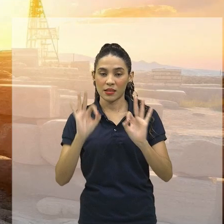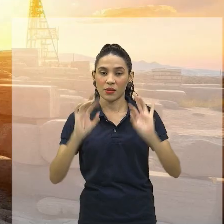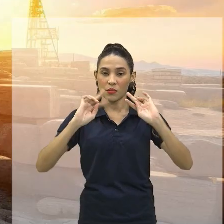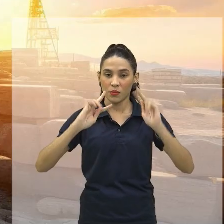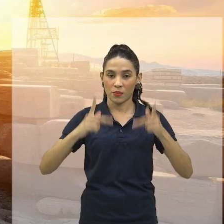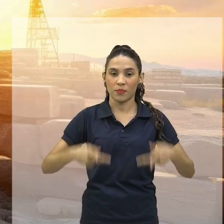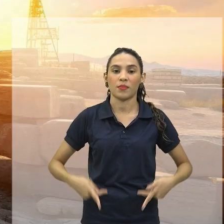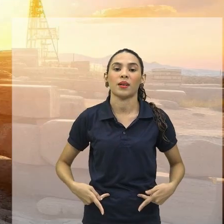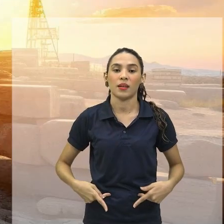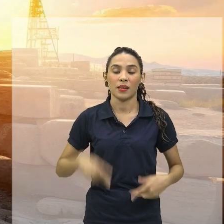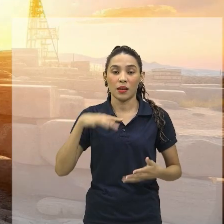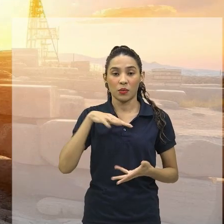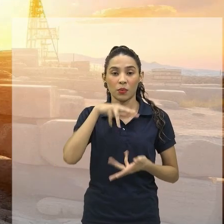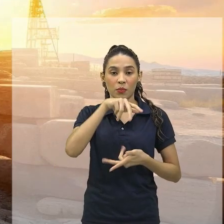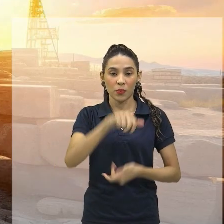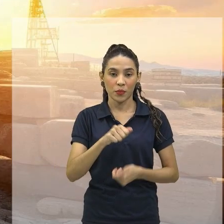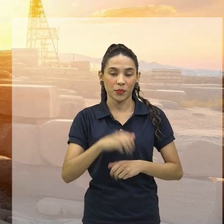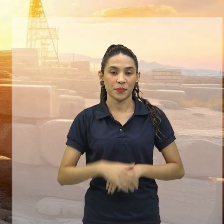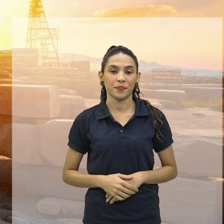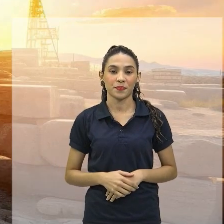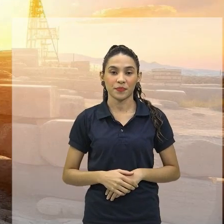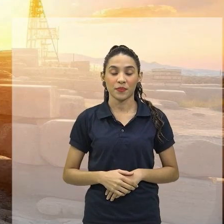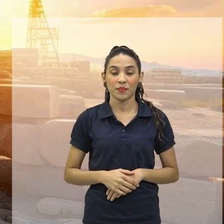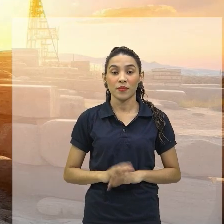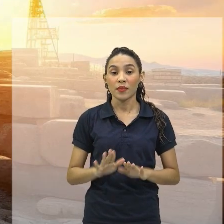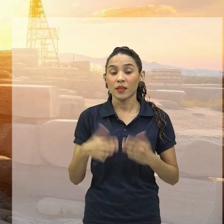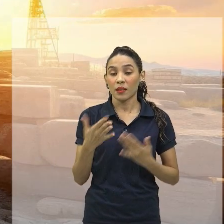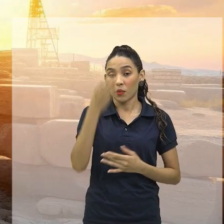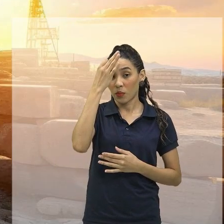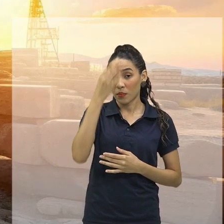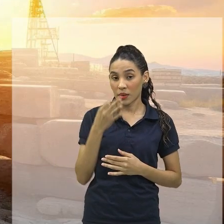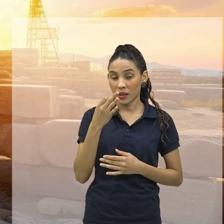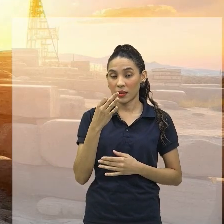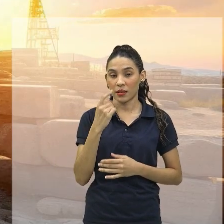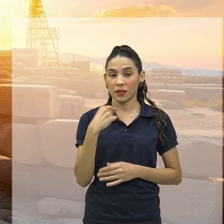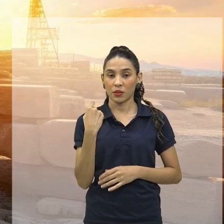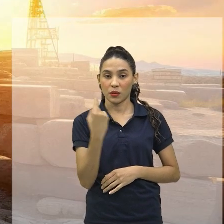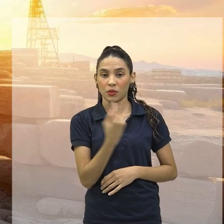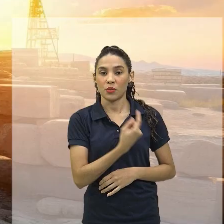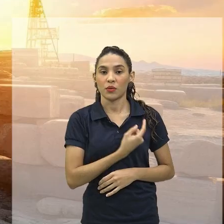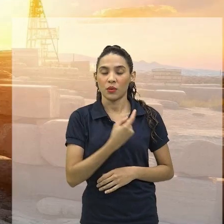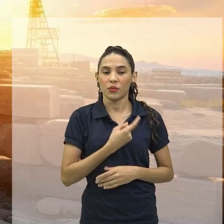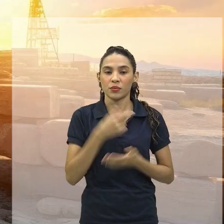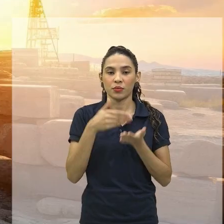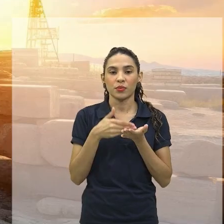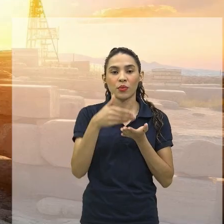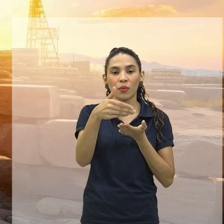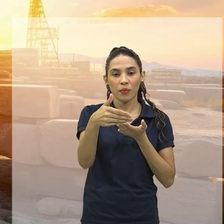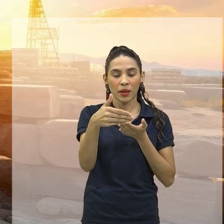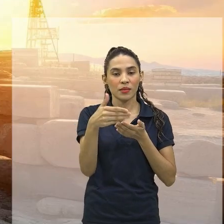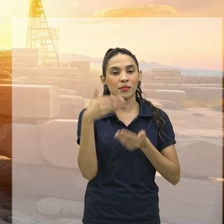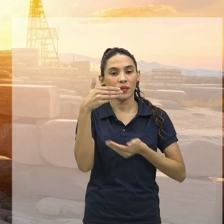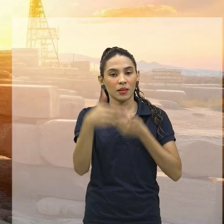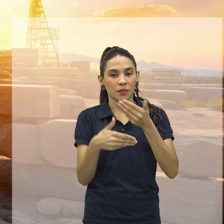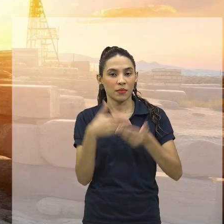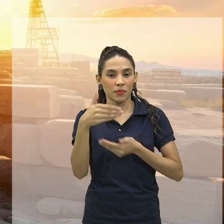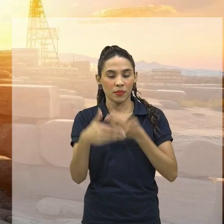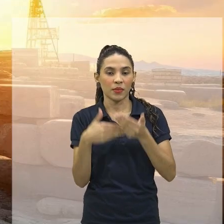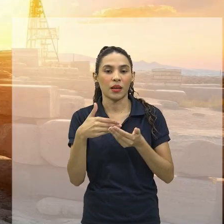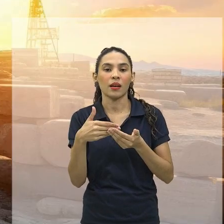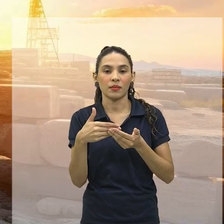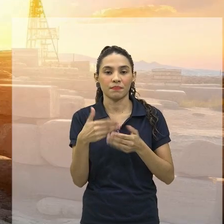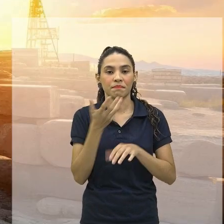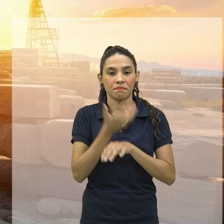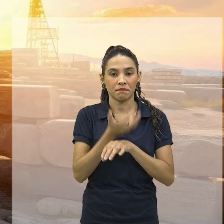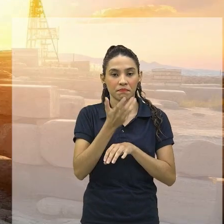humana no mundo. Compreenda que estamos, né, no início desse caminhar do nosso componente